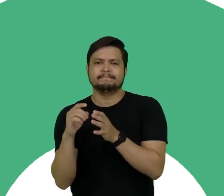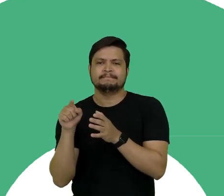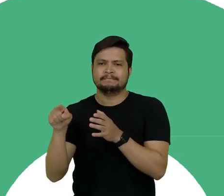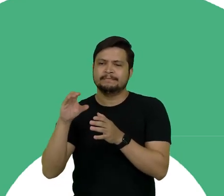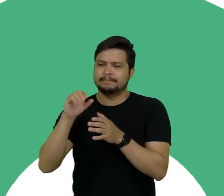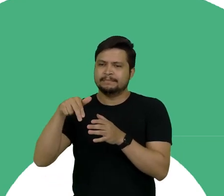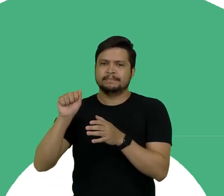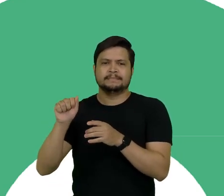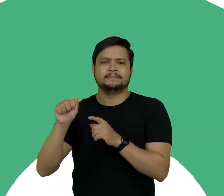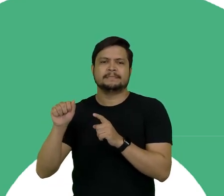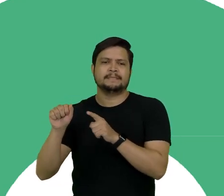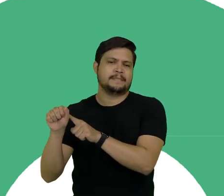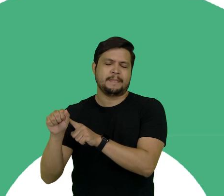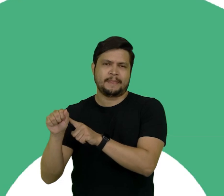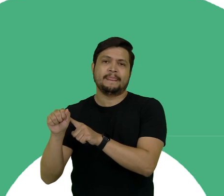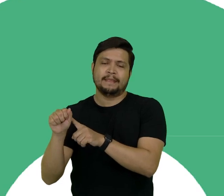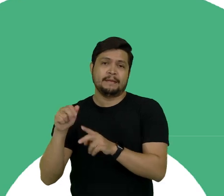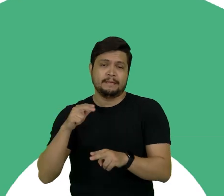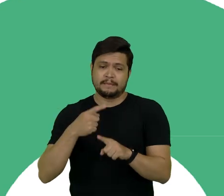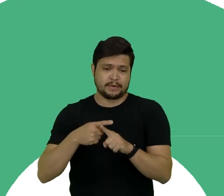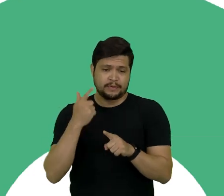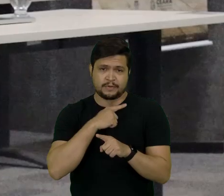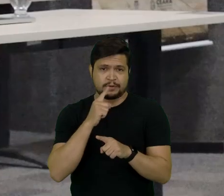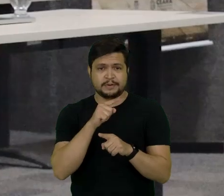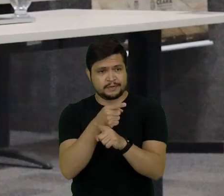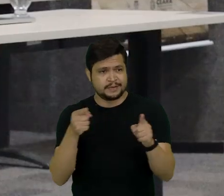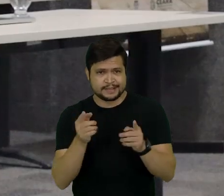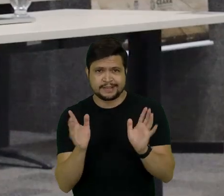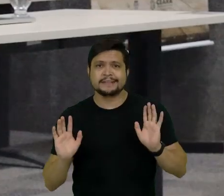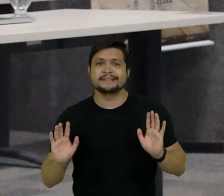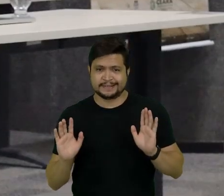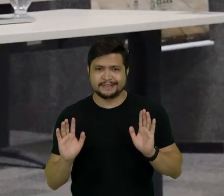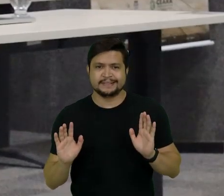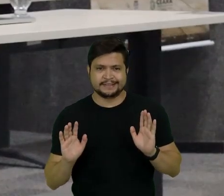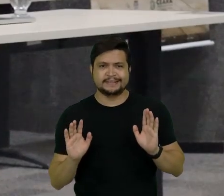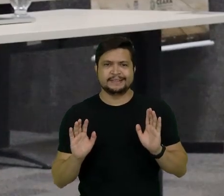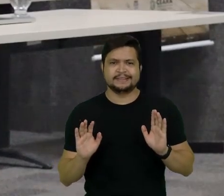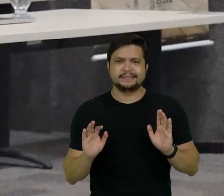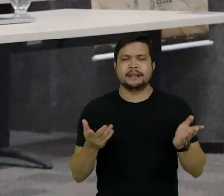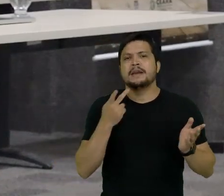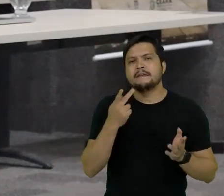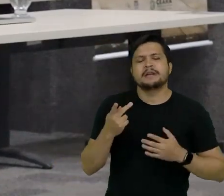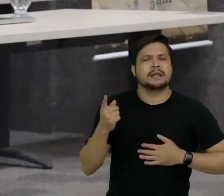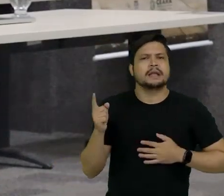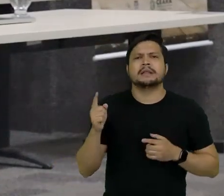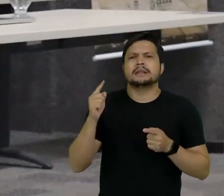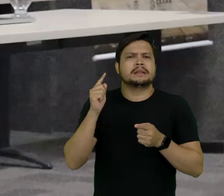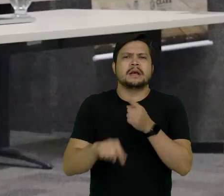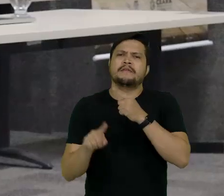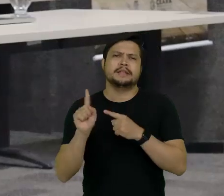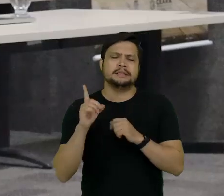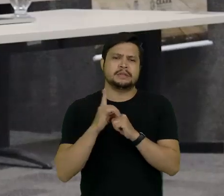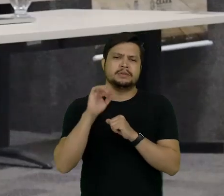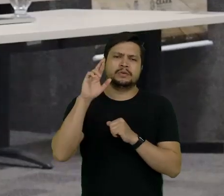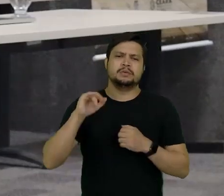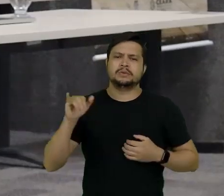o Forrageiros por Semiárido, ele nasceu como? Era uma braquiária tripla, não sei, quádrupla, híbrida para o semiárido. Eu disse,